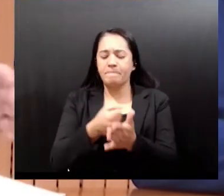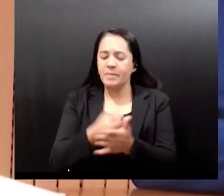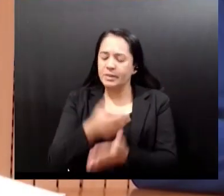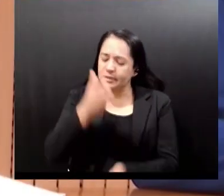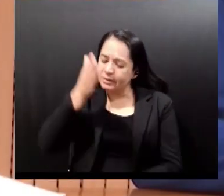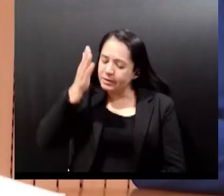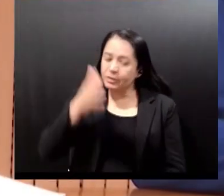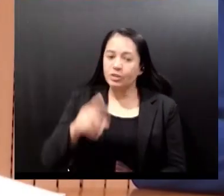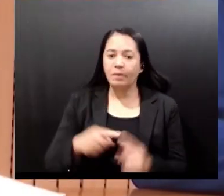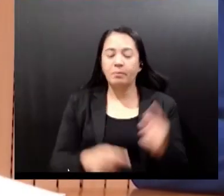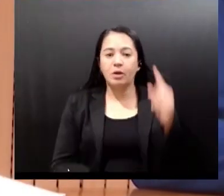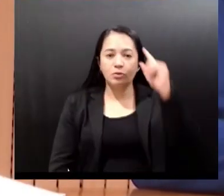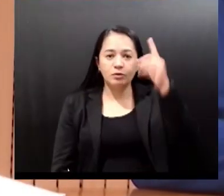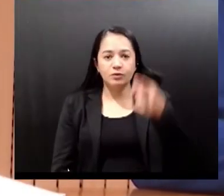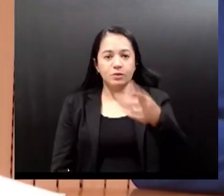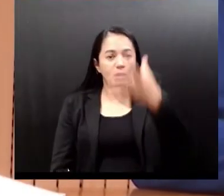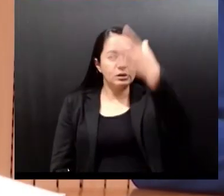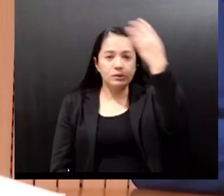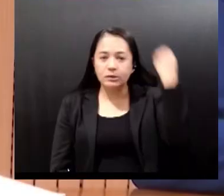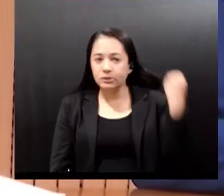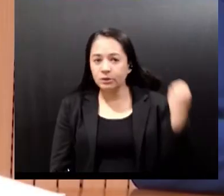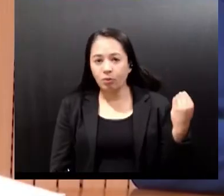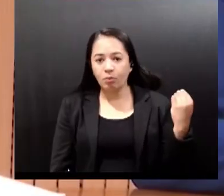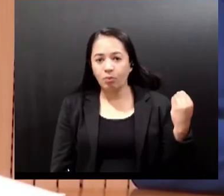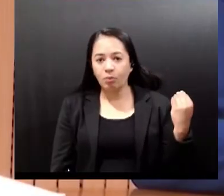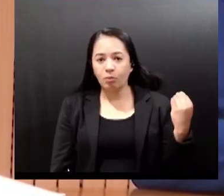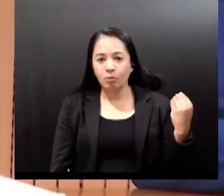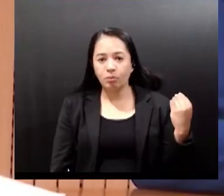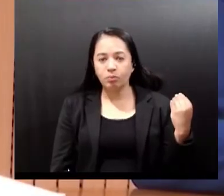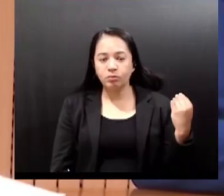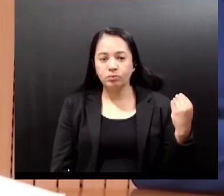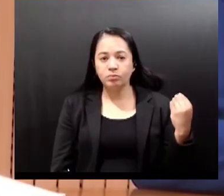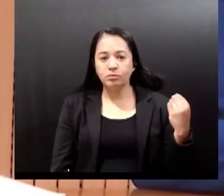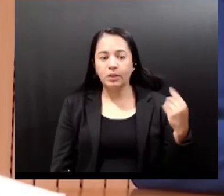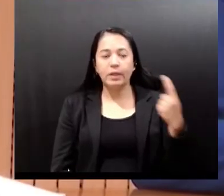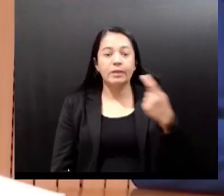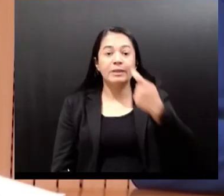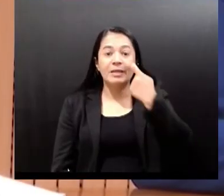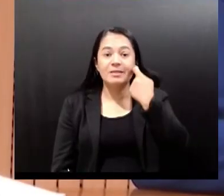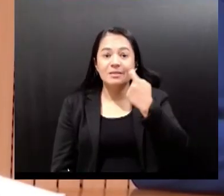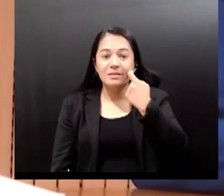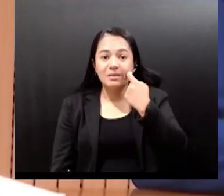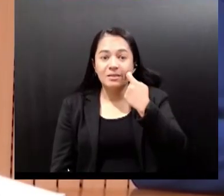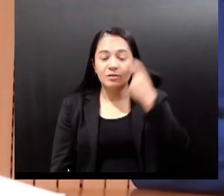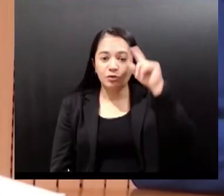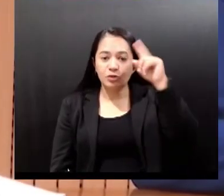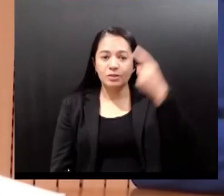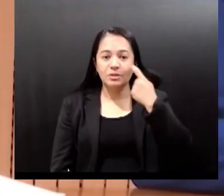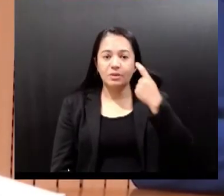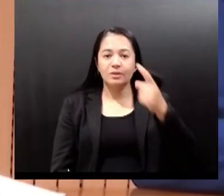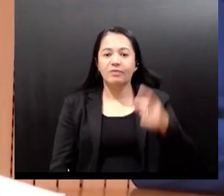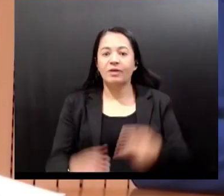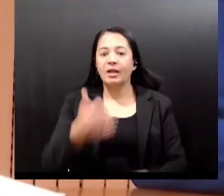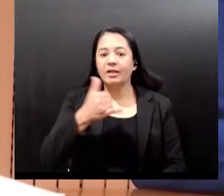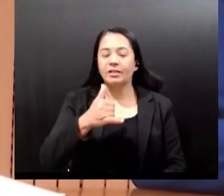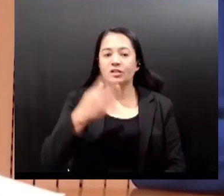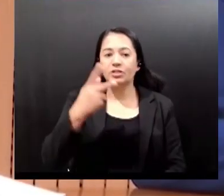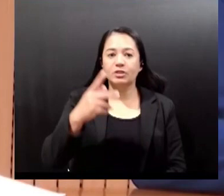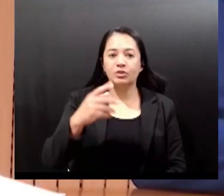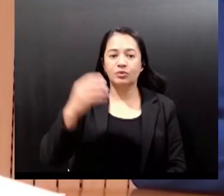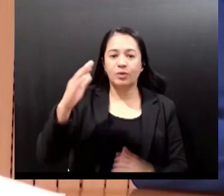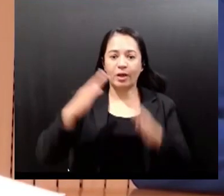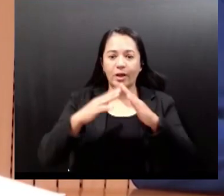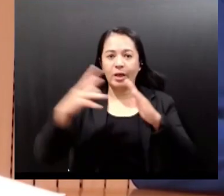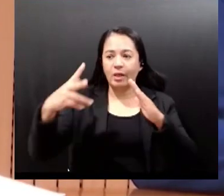você acaba aí esquecendo e na sexta-feira é interrompida a energia na sua casa. E aí você, com